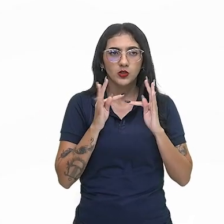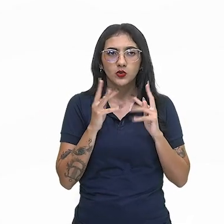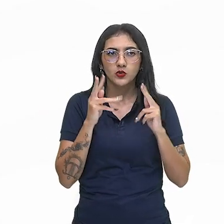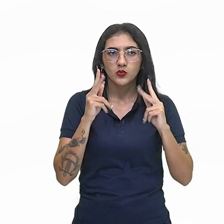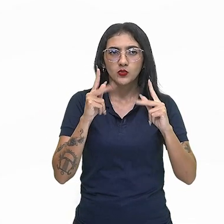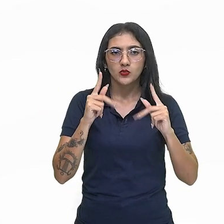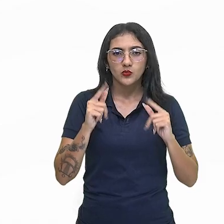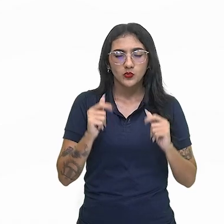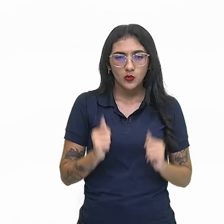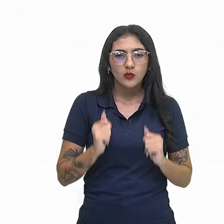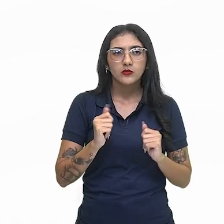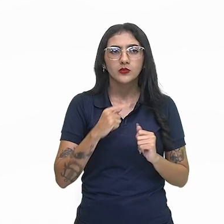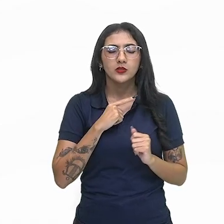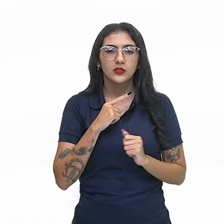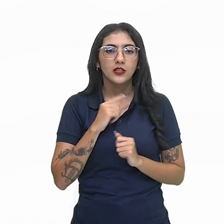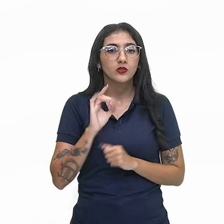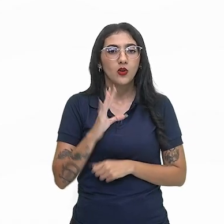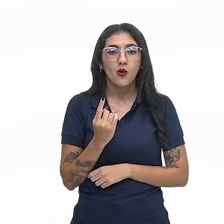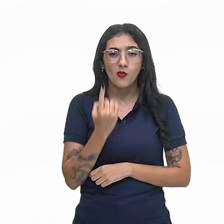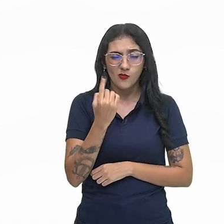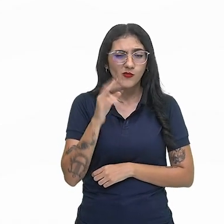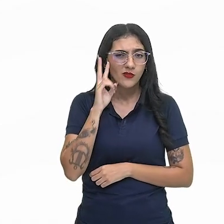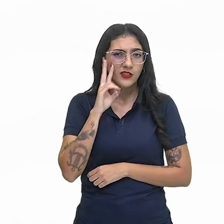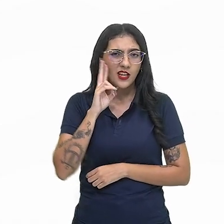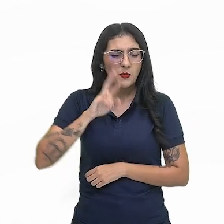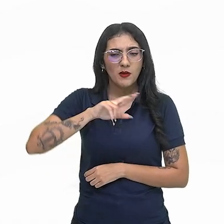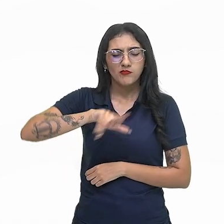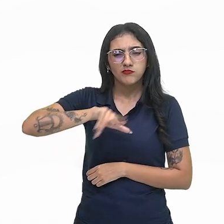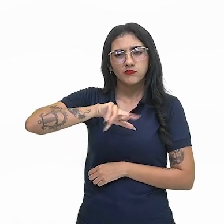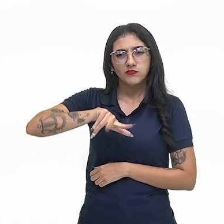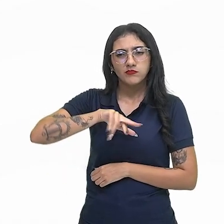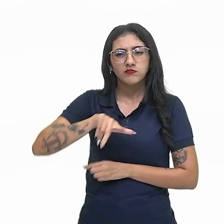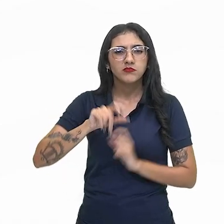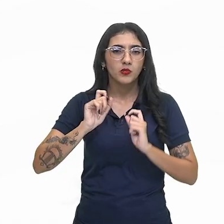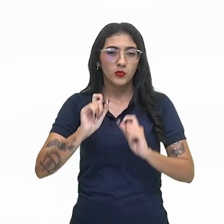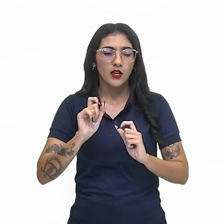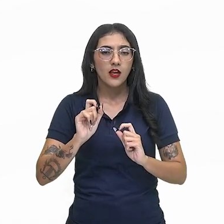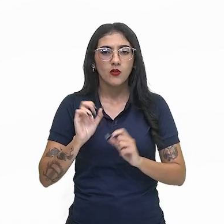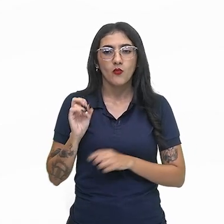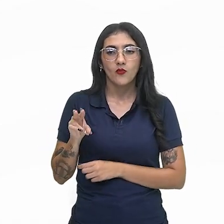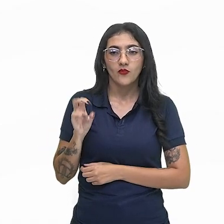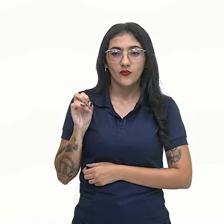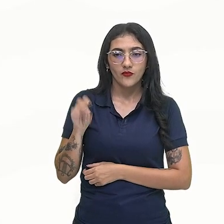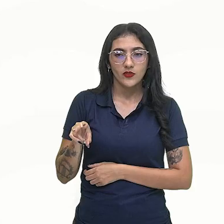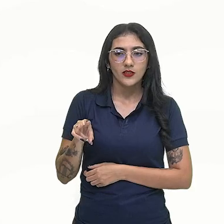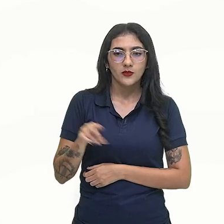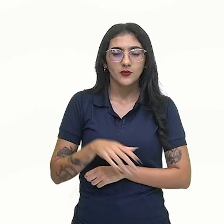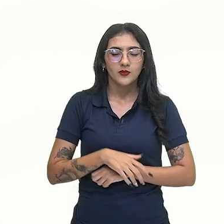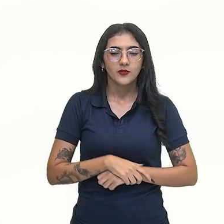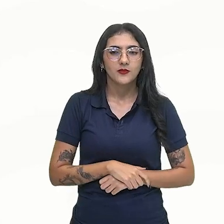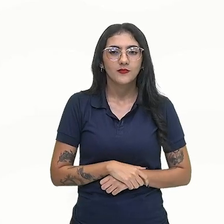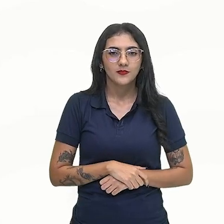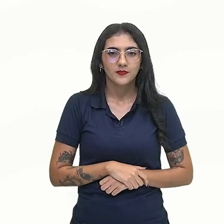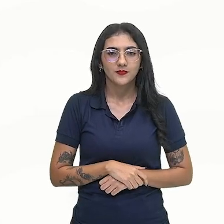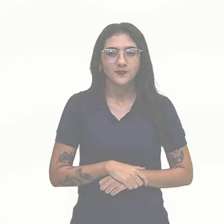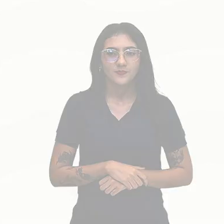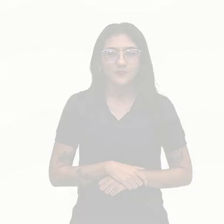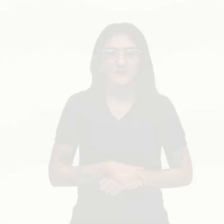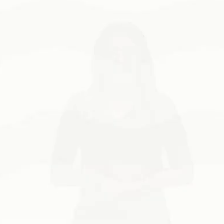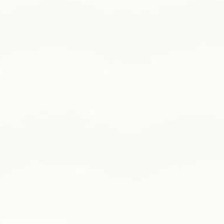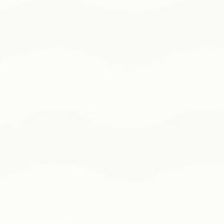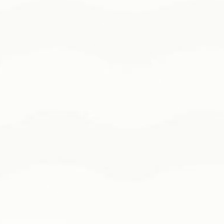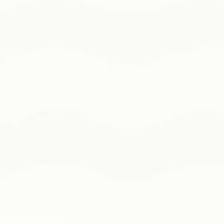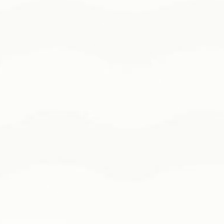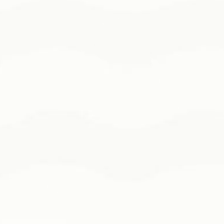por célula. A única exceção que eu já falei para vocês são os vírus. Nunca